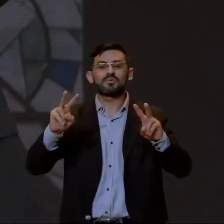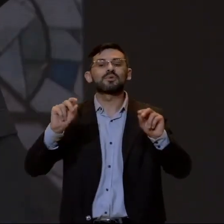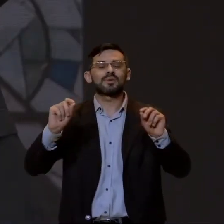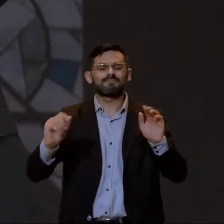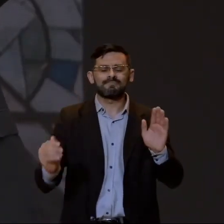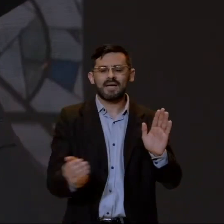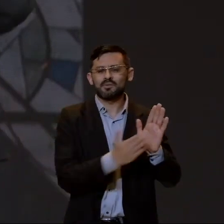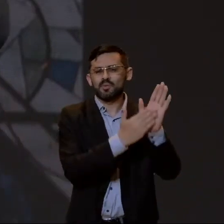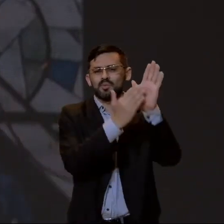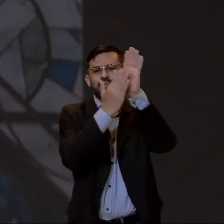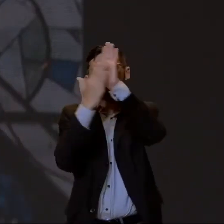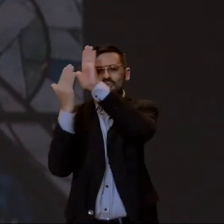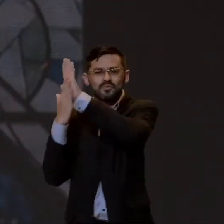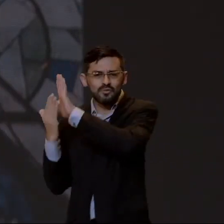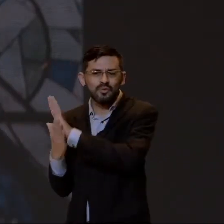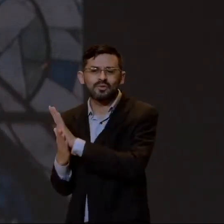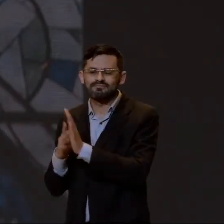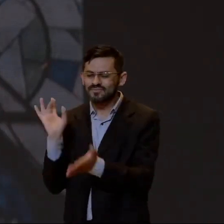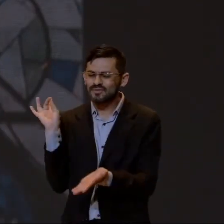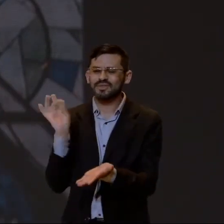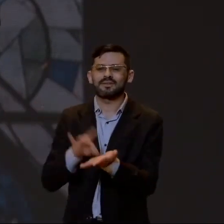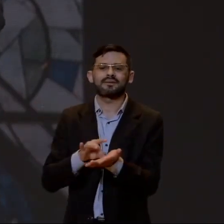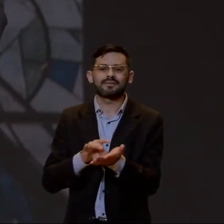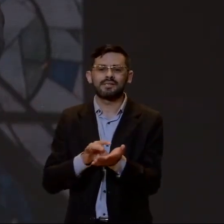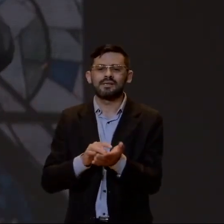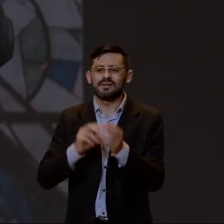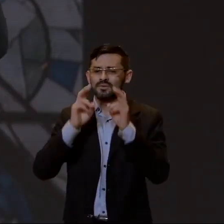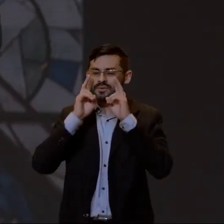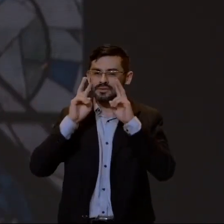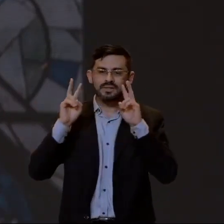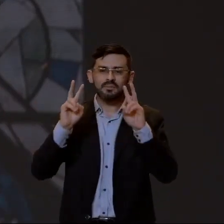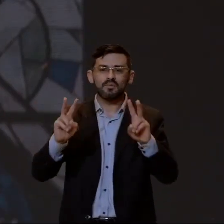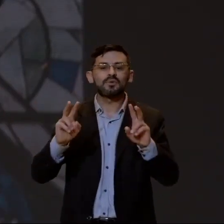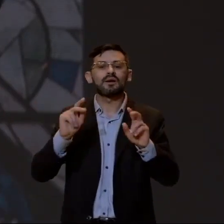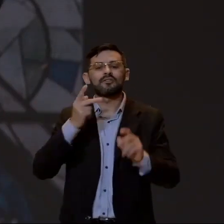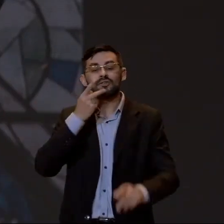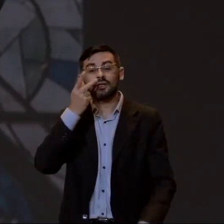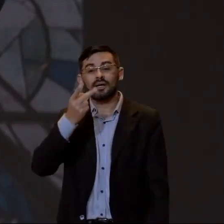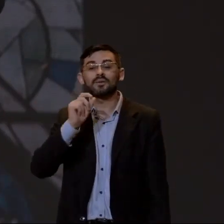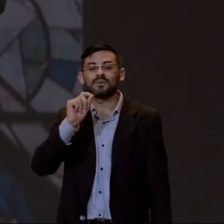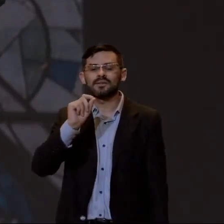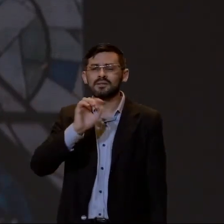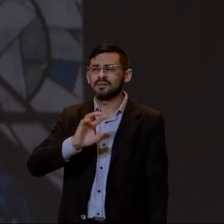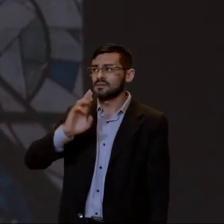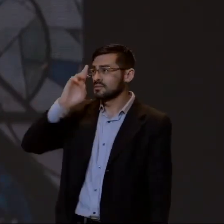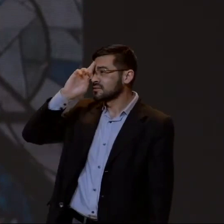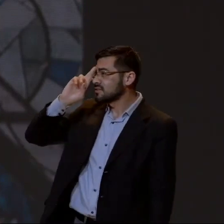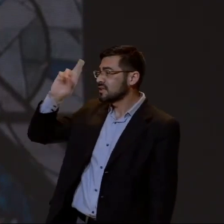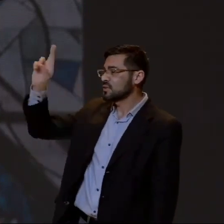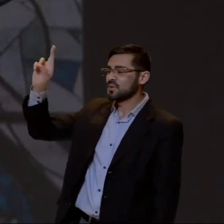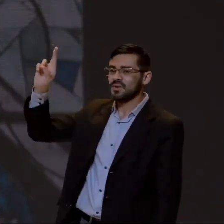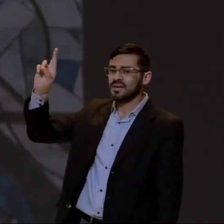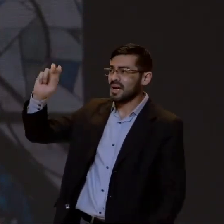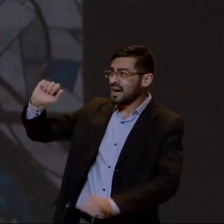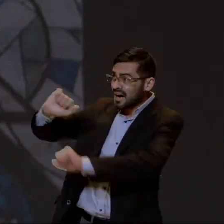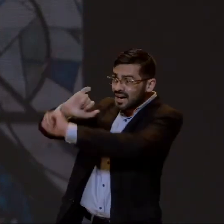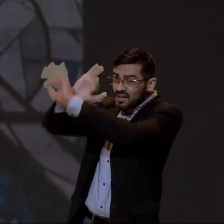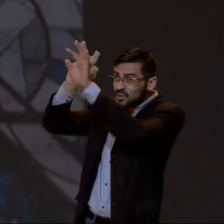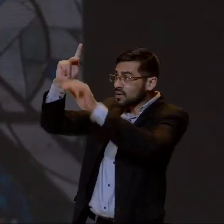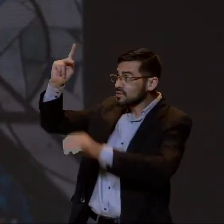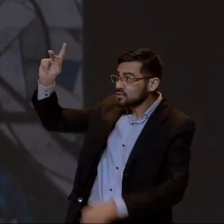louvor. O testemunho é dizer: Senhor, a glória é tua, é o Senhor